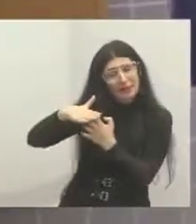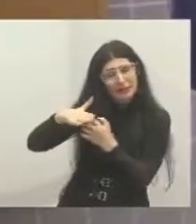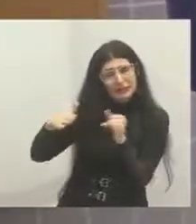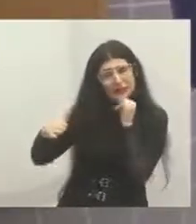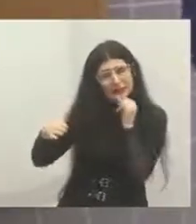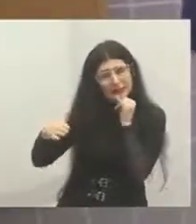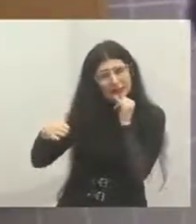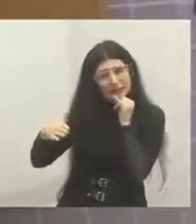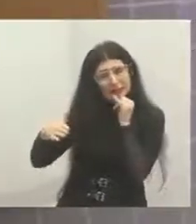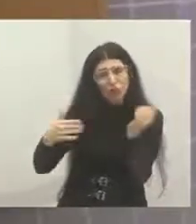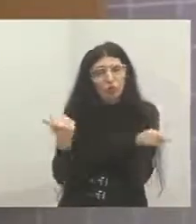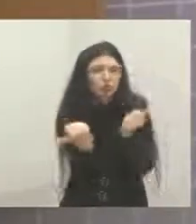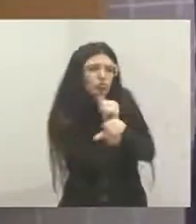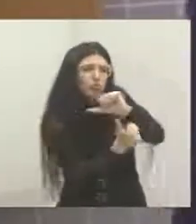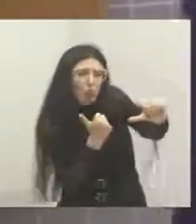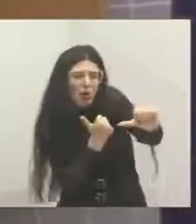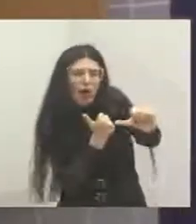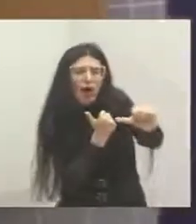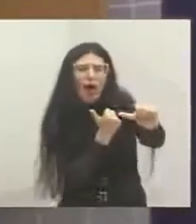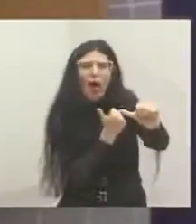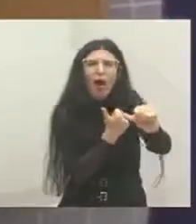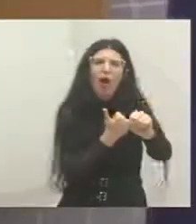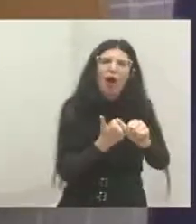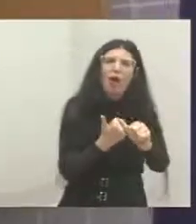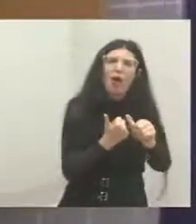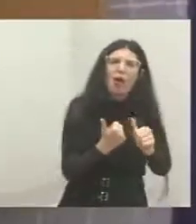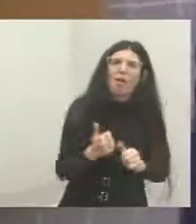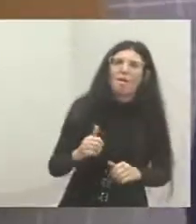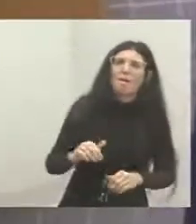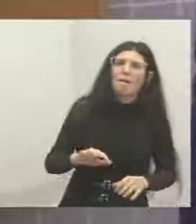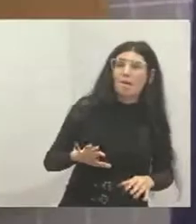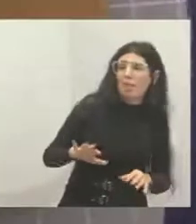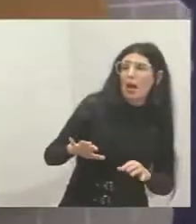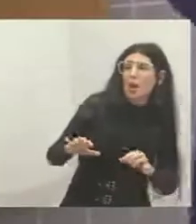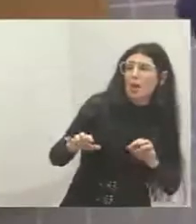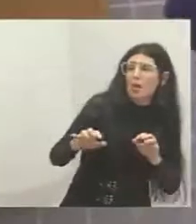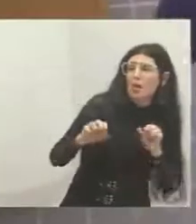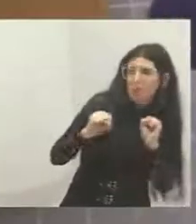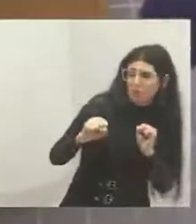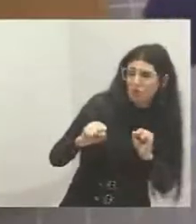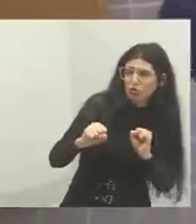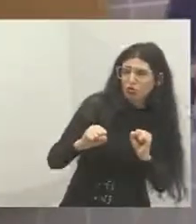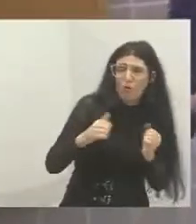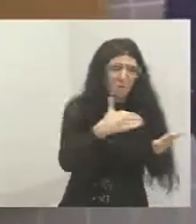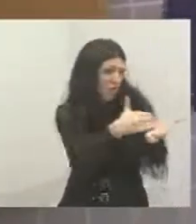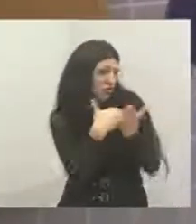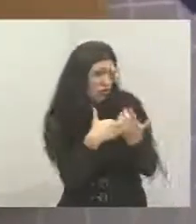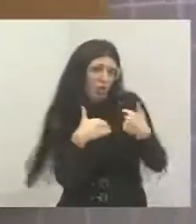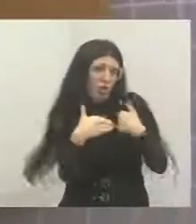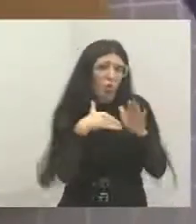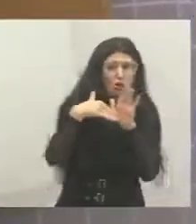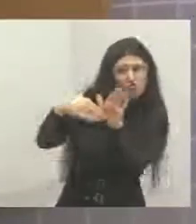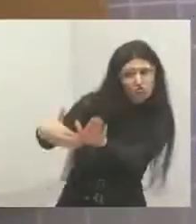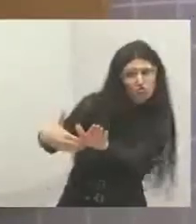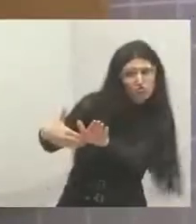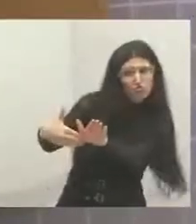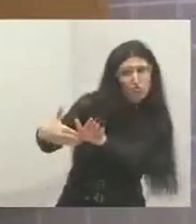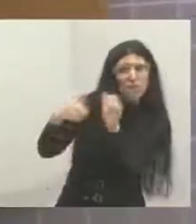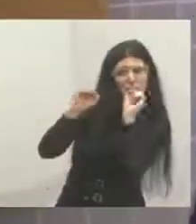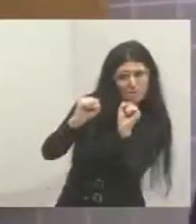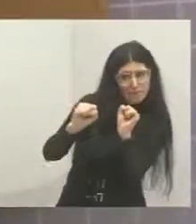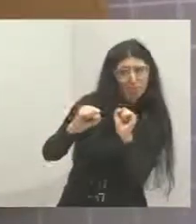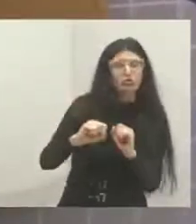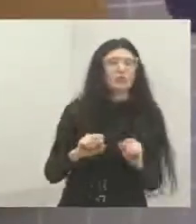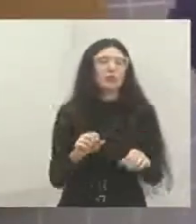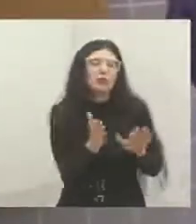queira trocar, vai ter um dinheiro que vai acopando ali naquela continha, que é dinheiro mesmo. Só que não tem como saber qual vai ser a quantidade. Se esse valor for